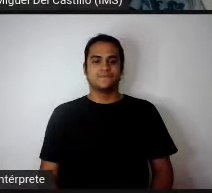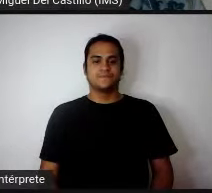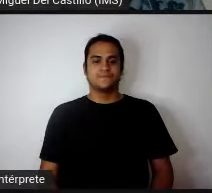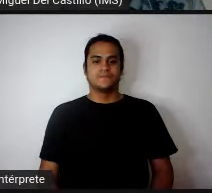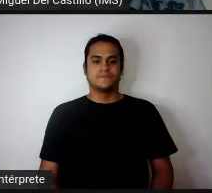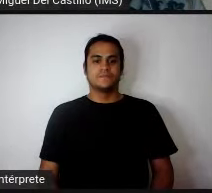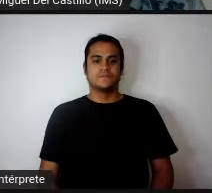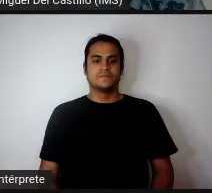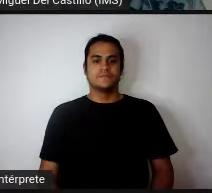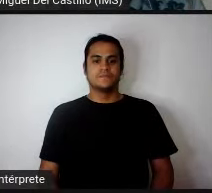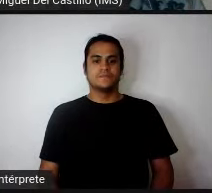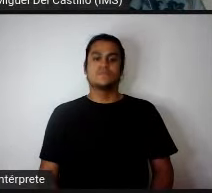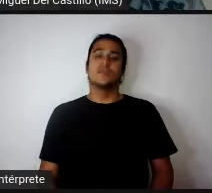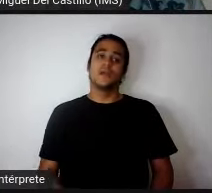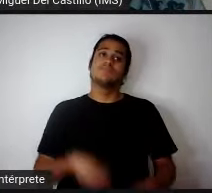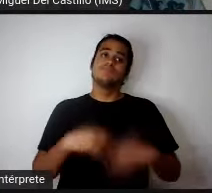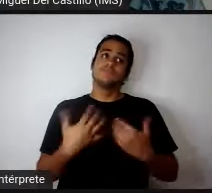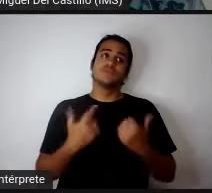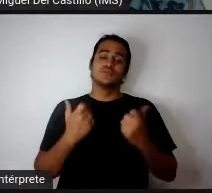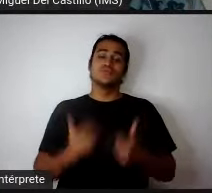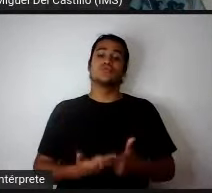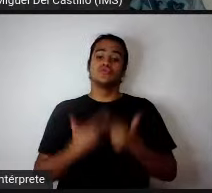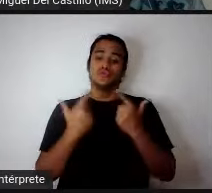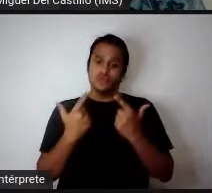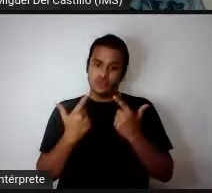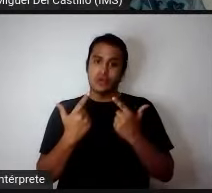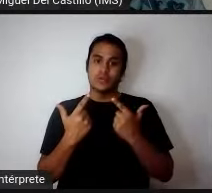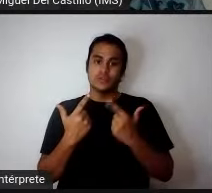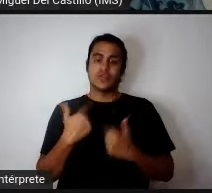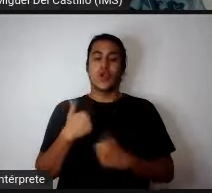teve a sorte de conhecer o Guimarães.